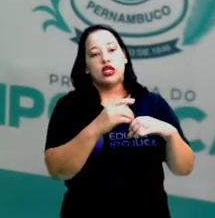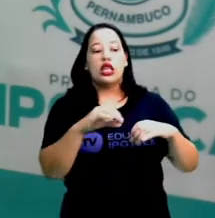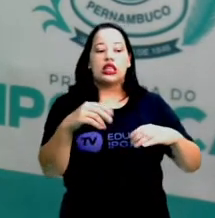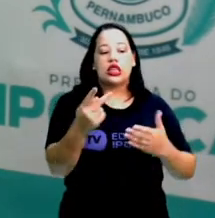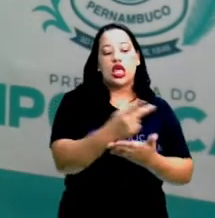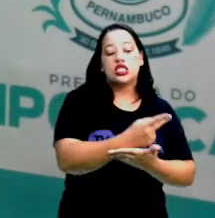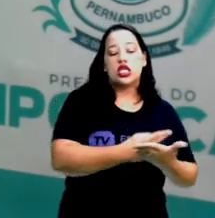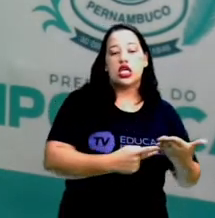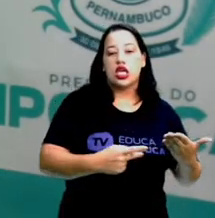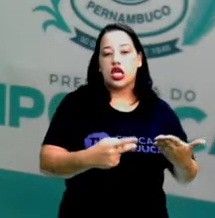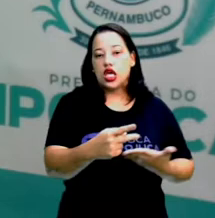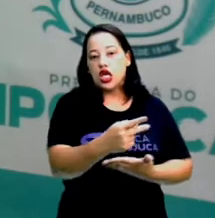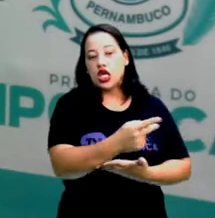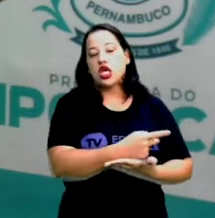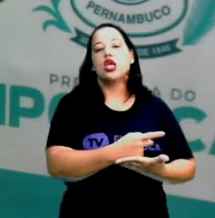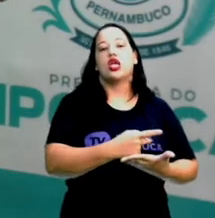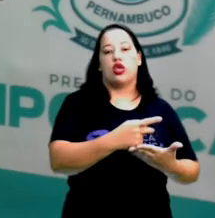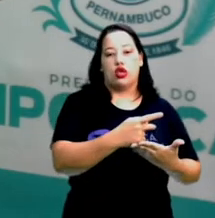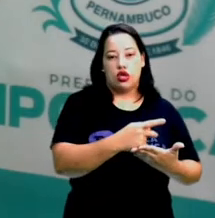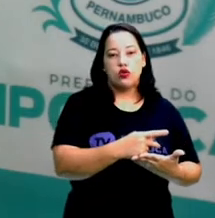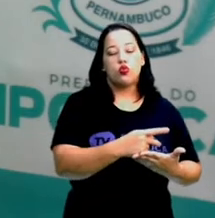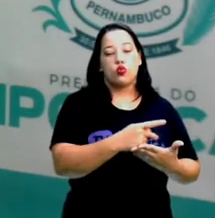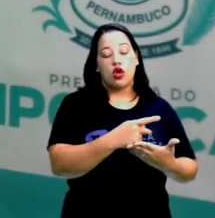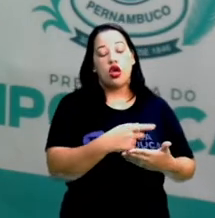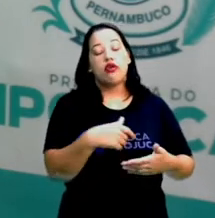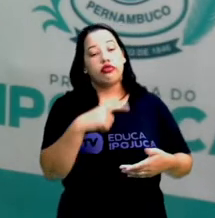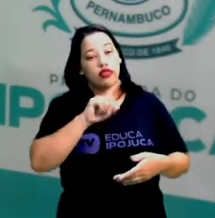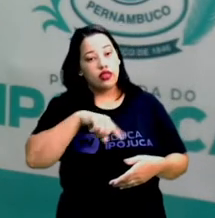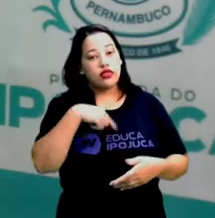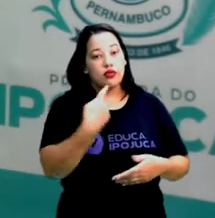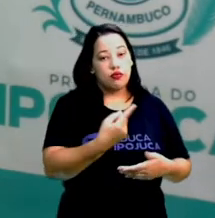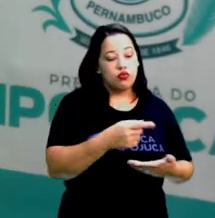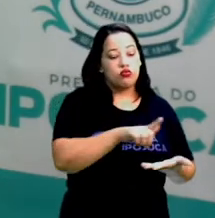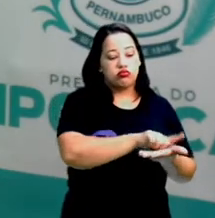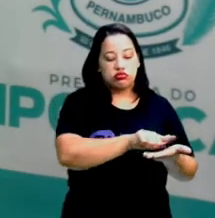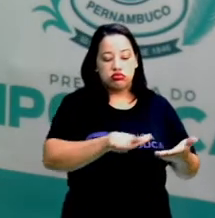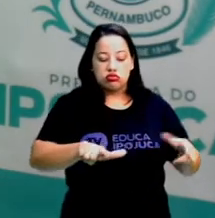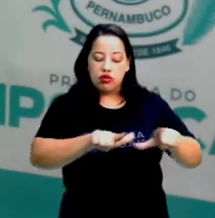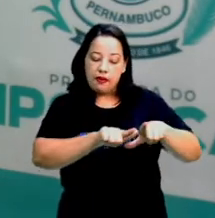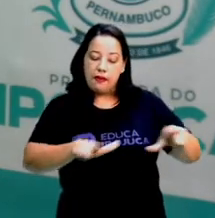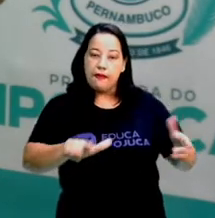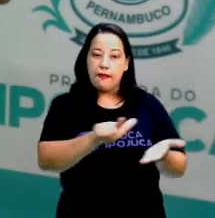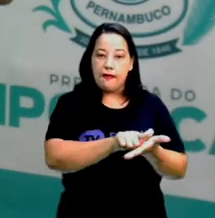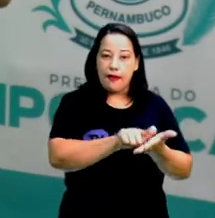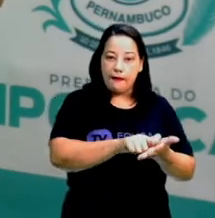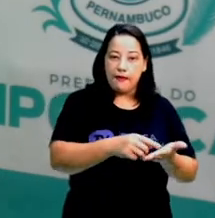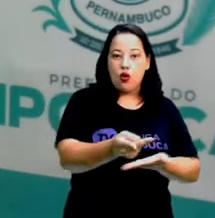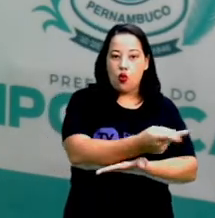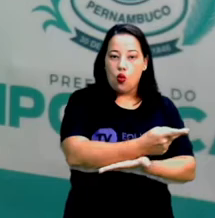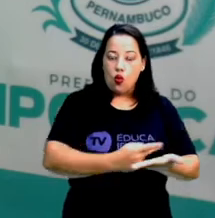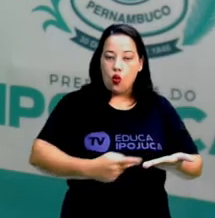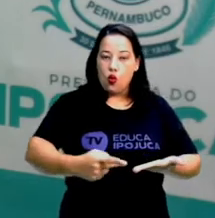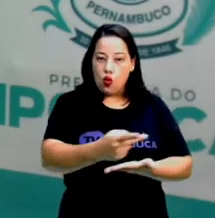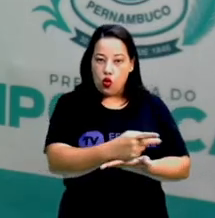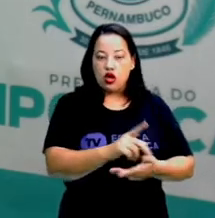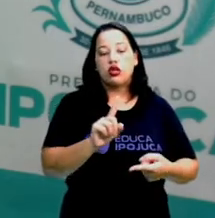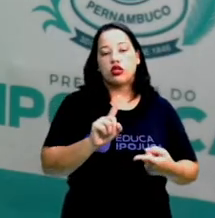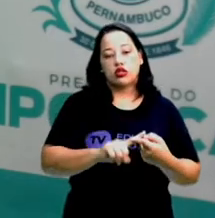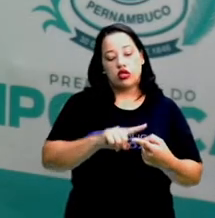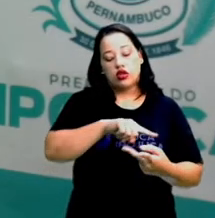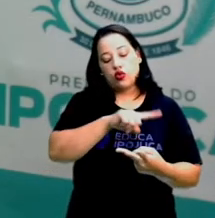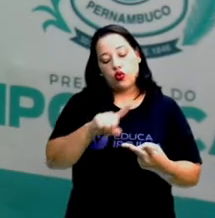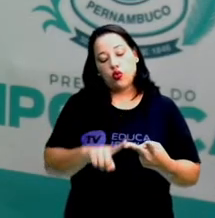o desenho e o esquema da casa e a planta baixa. Temos também o